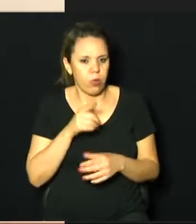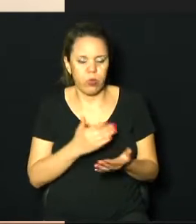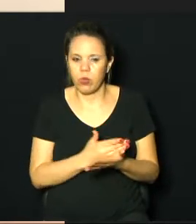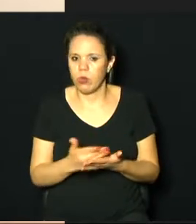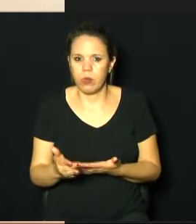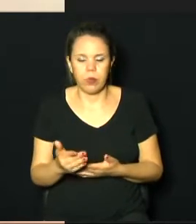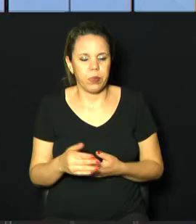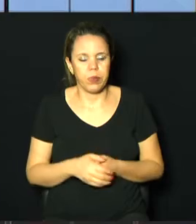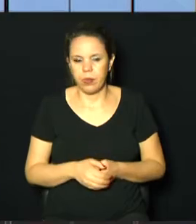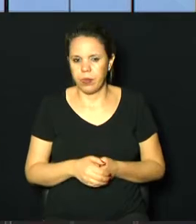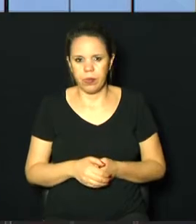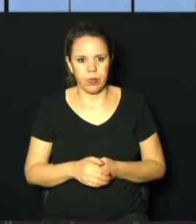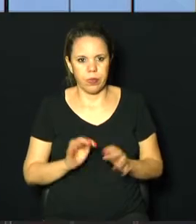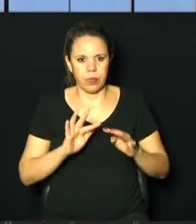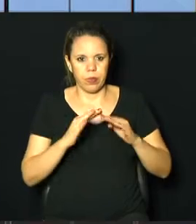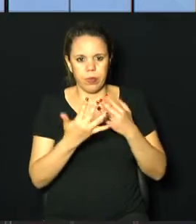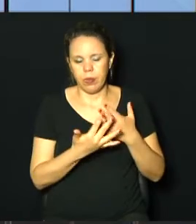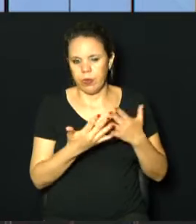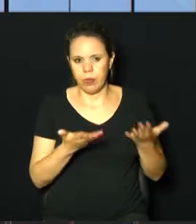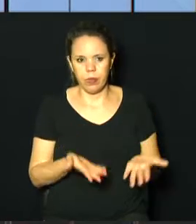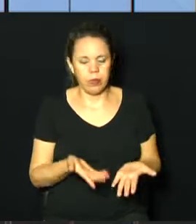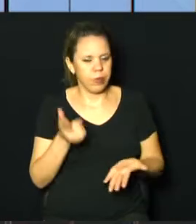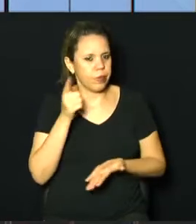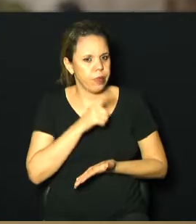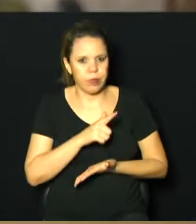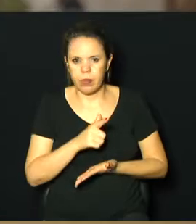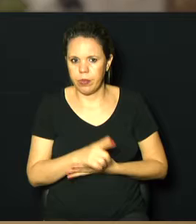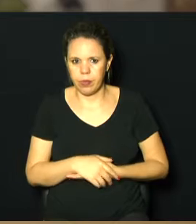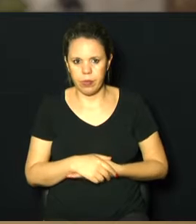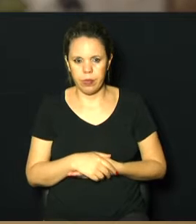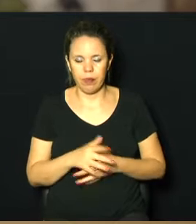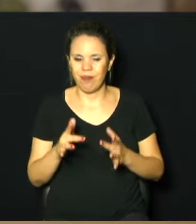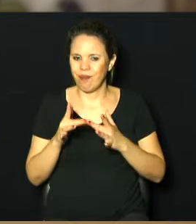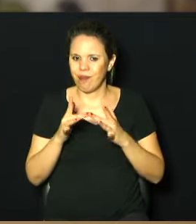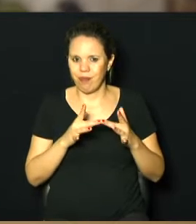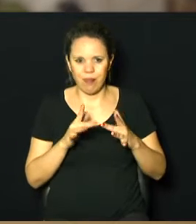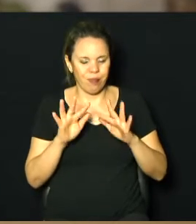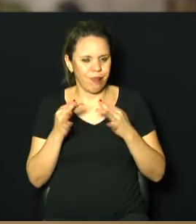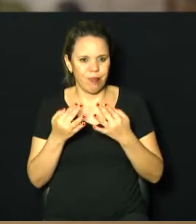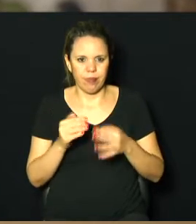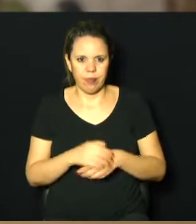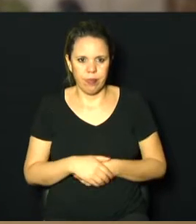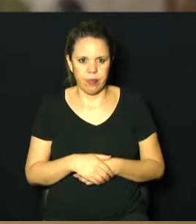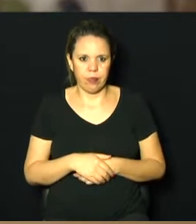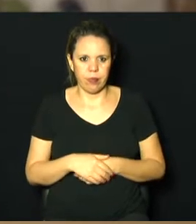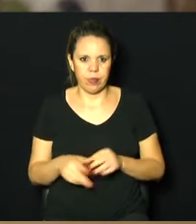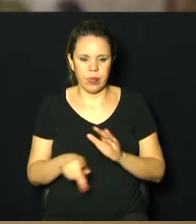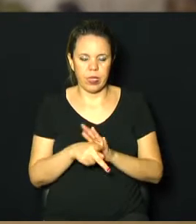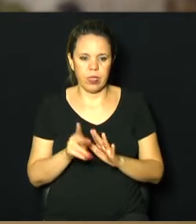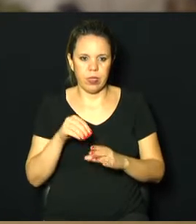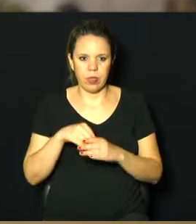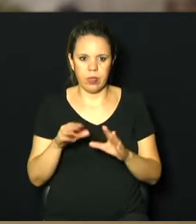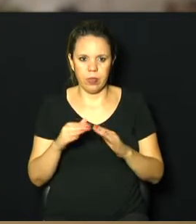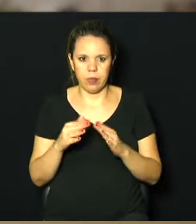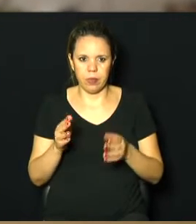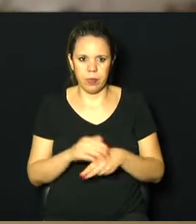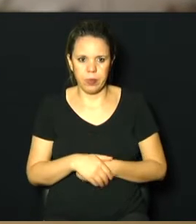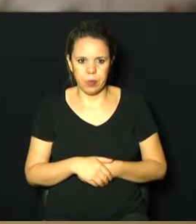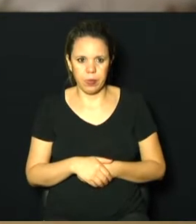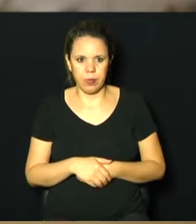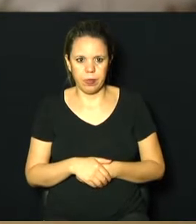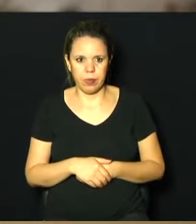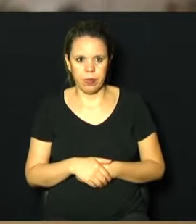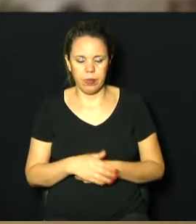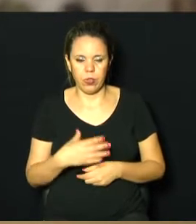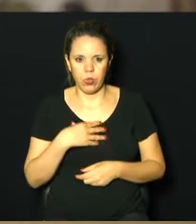no começo da quarentena, não conseguia se relacionar com a família, com os próprios familiares que moravam dentro da própria casa,